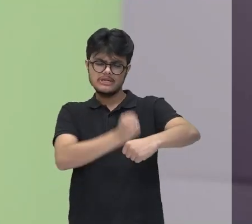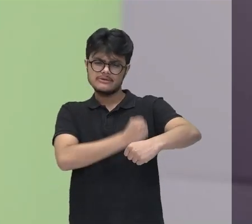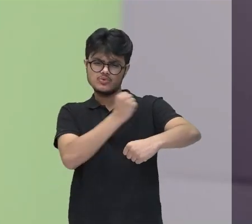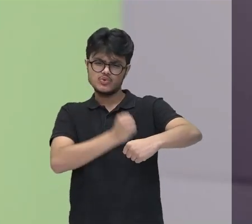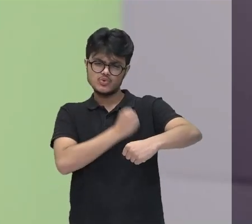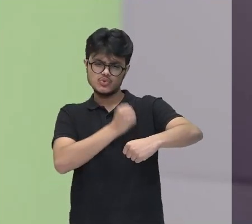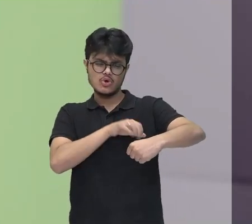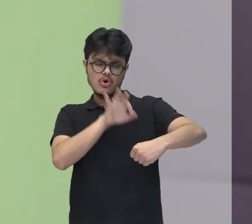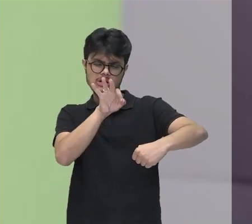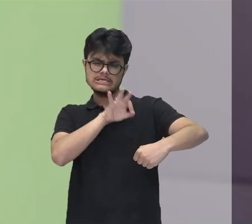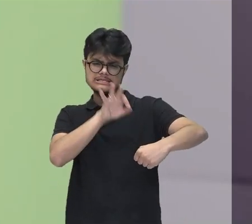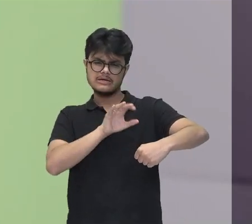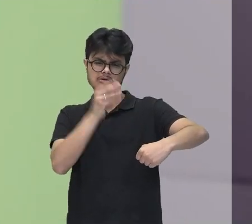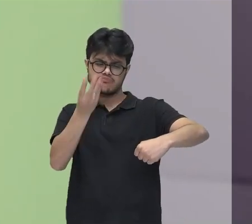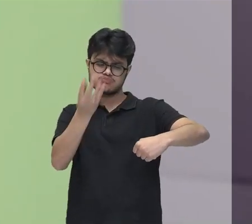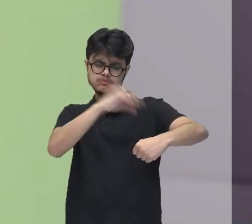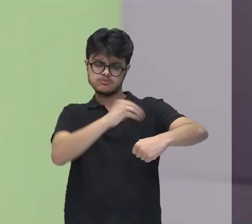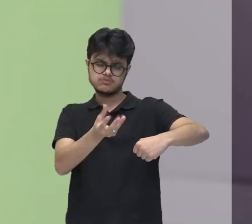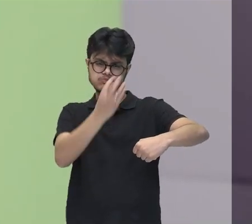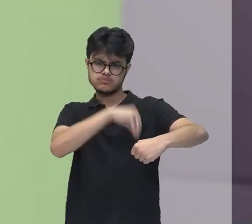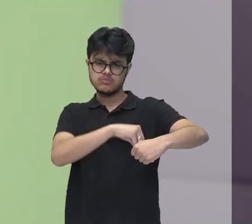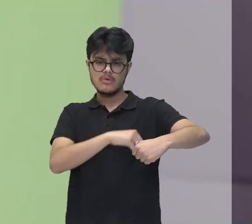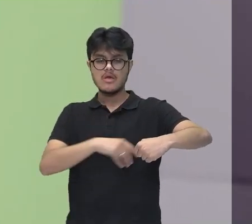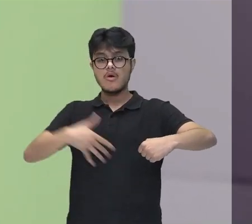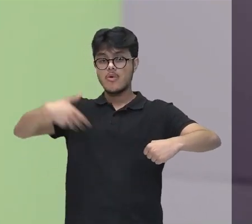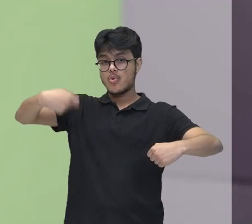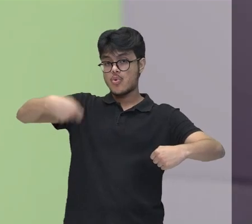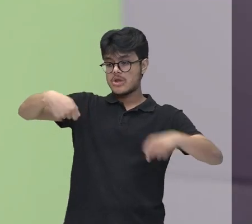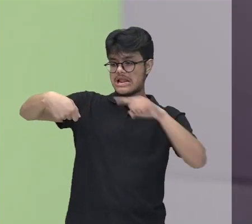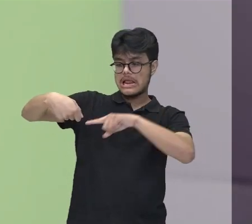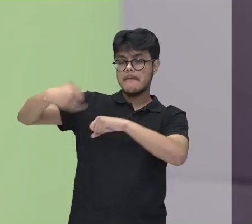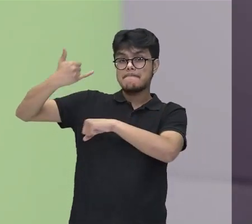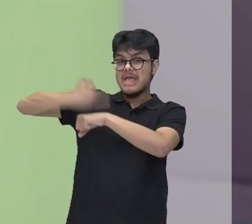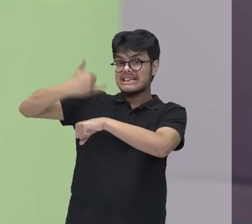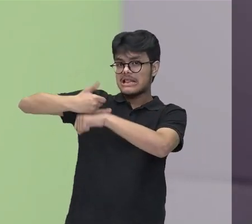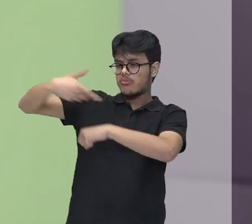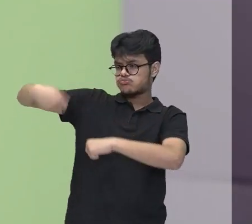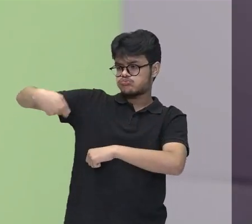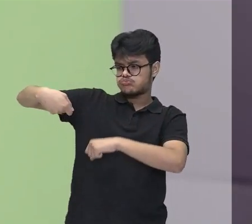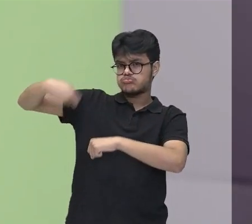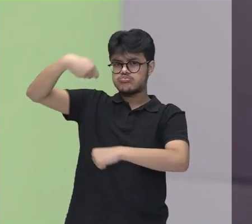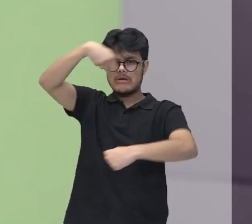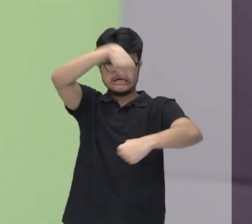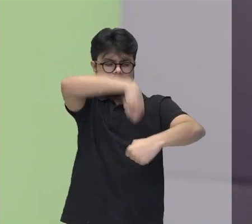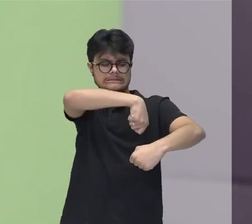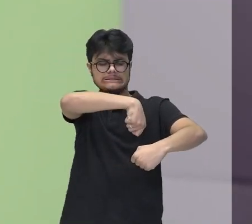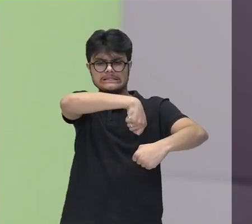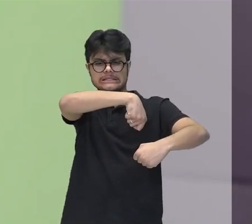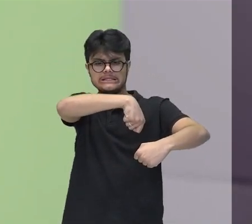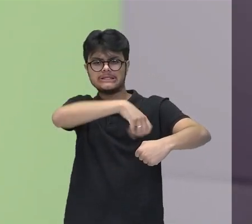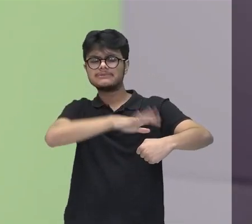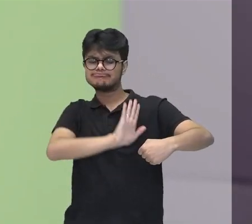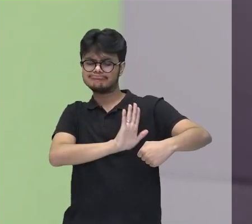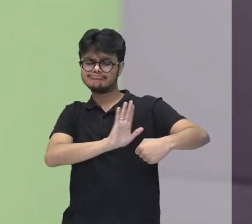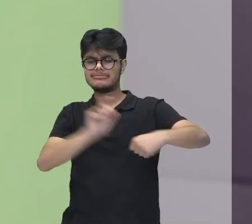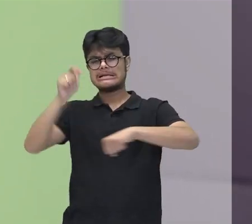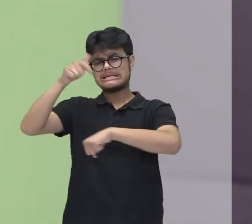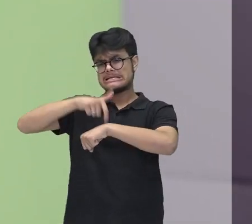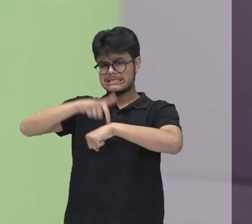de uma comida com uma colher inox, e se você deixar essa colher